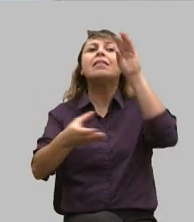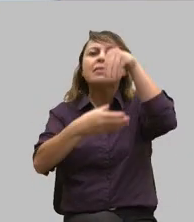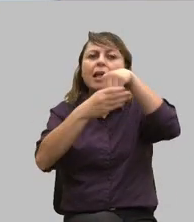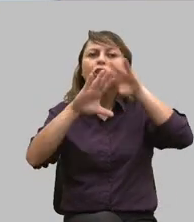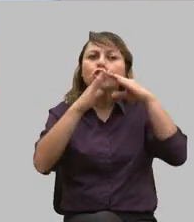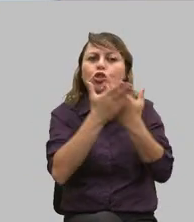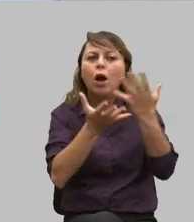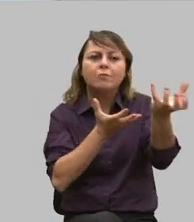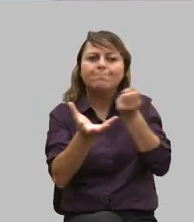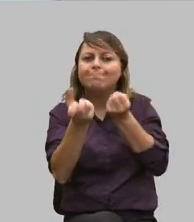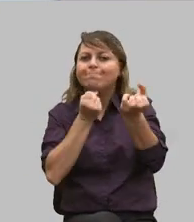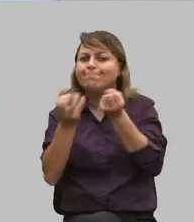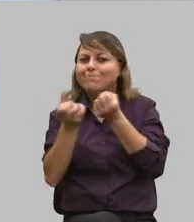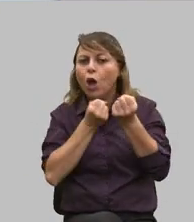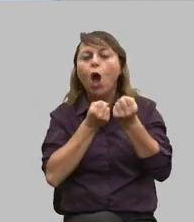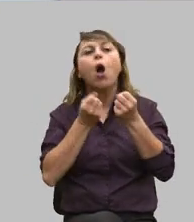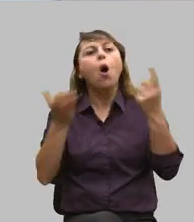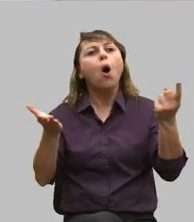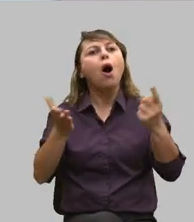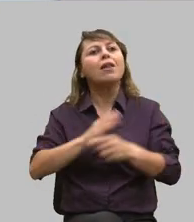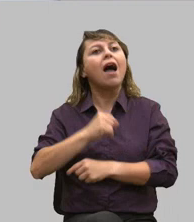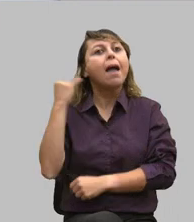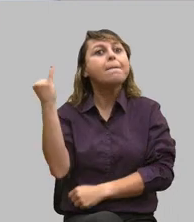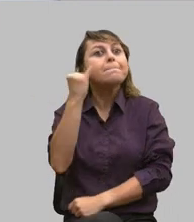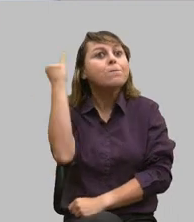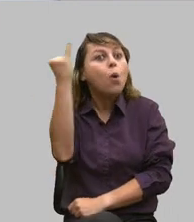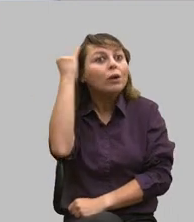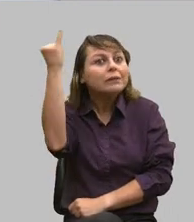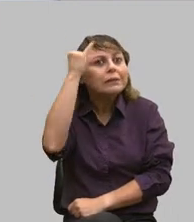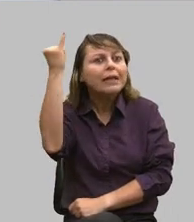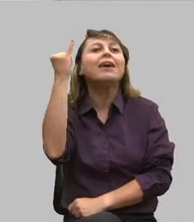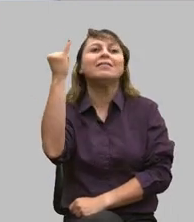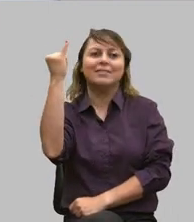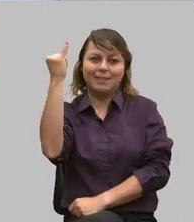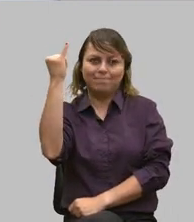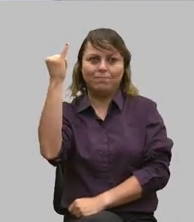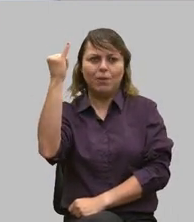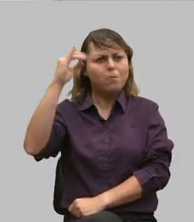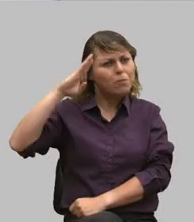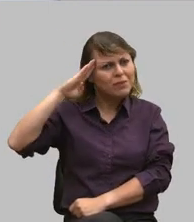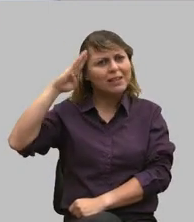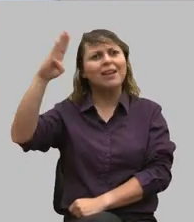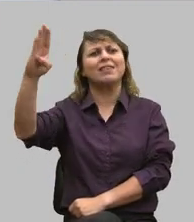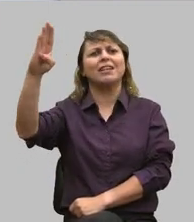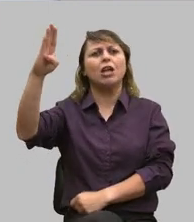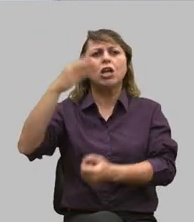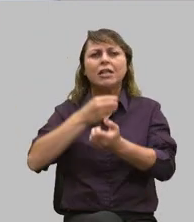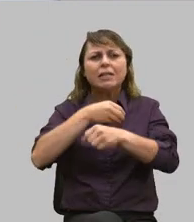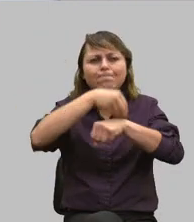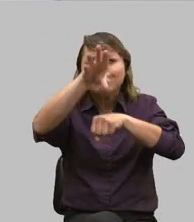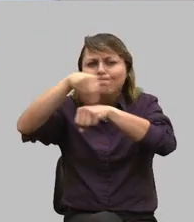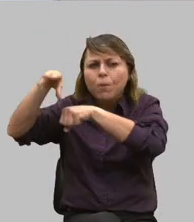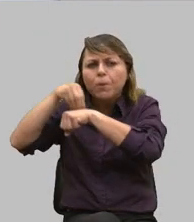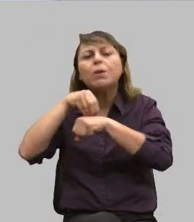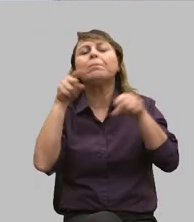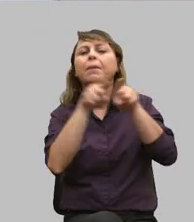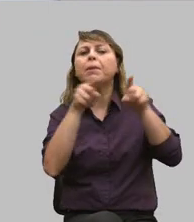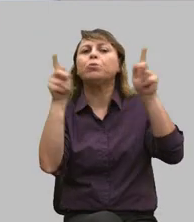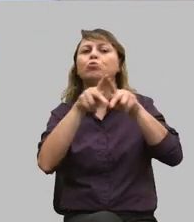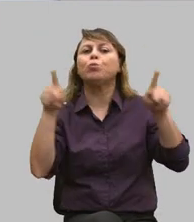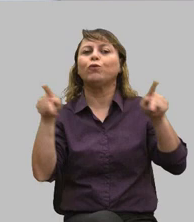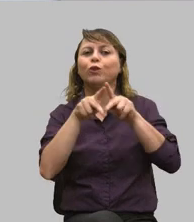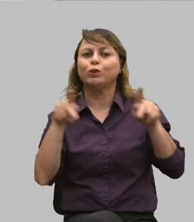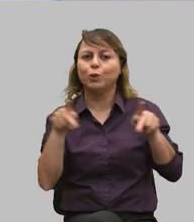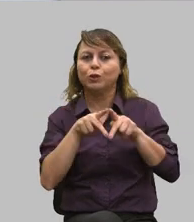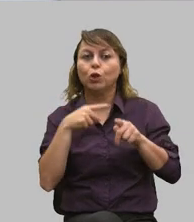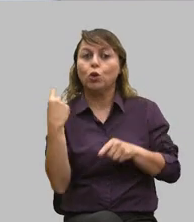né E olha o papel da educação que vai ser tão importante porque essa triagem Inicial será feita pelos professores então